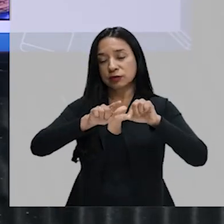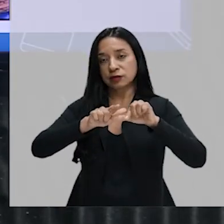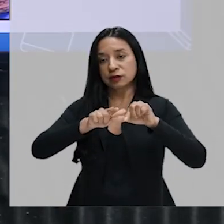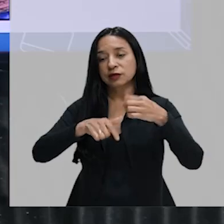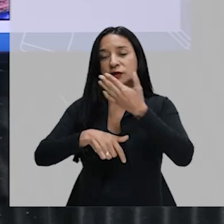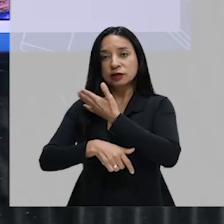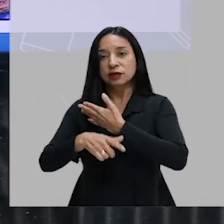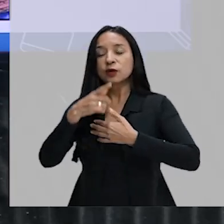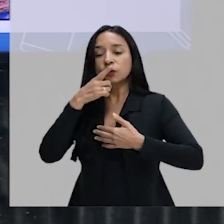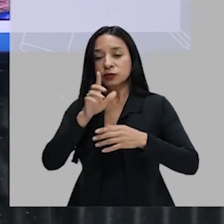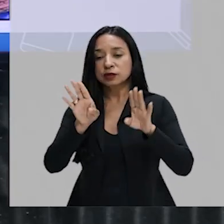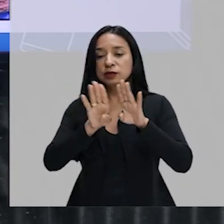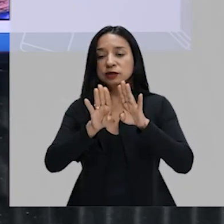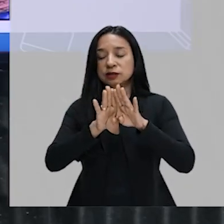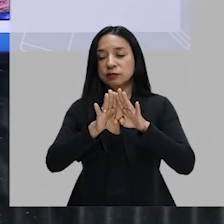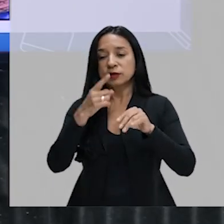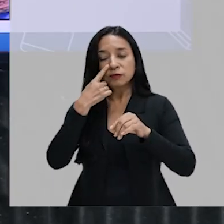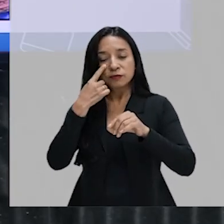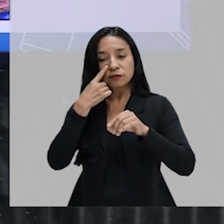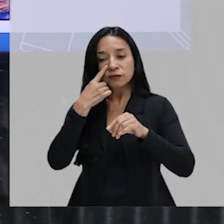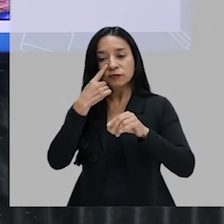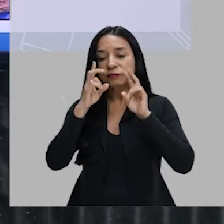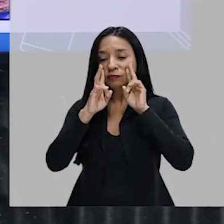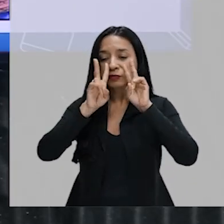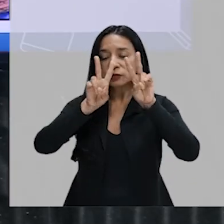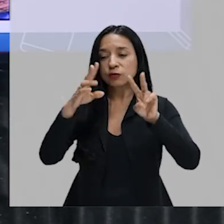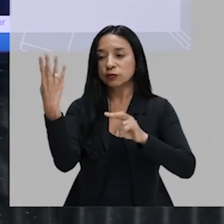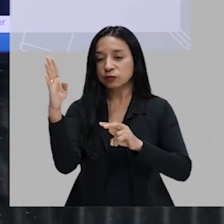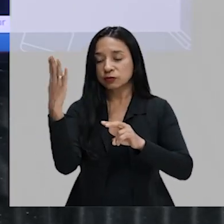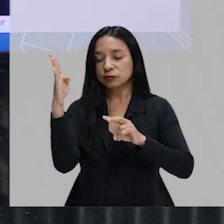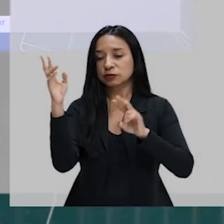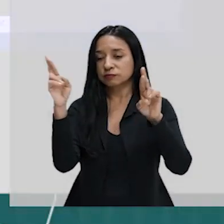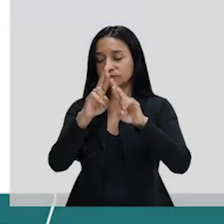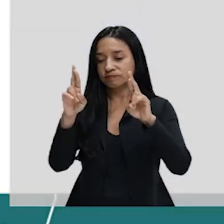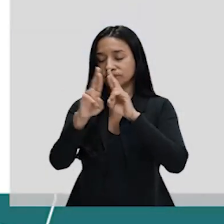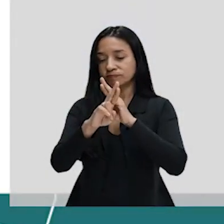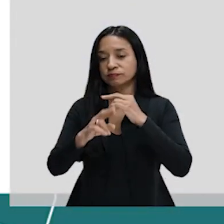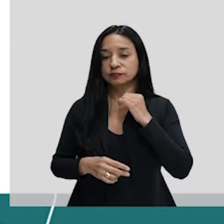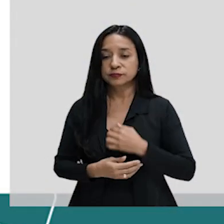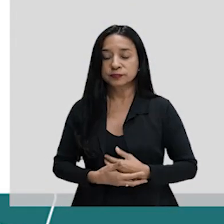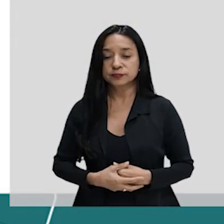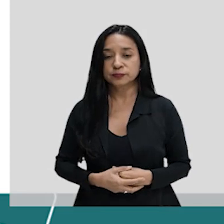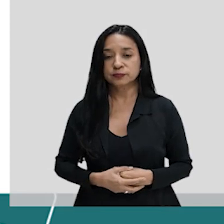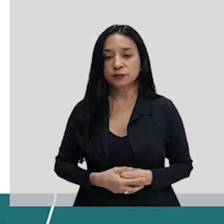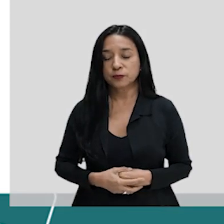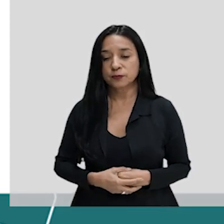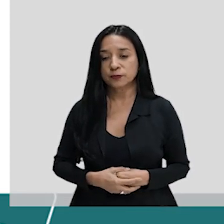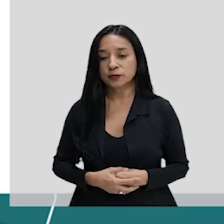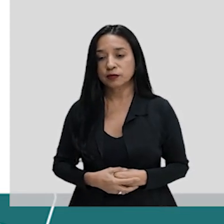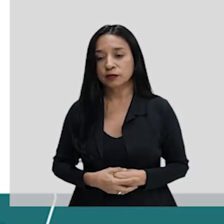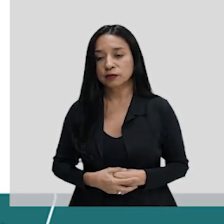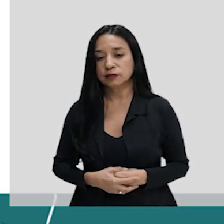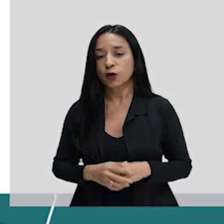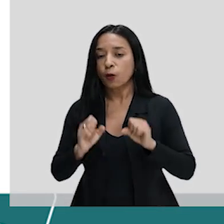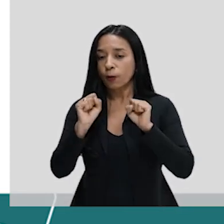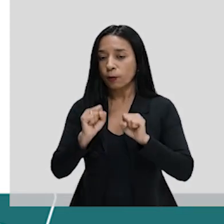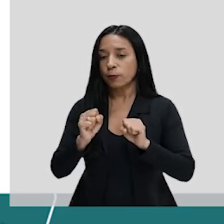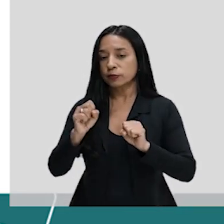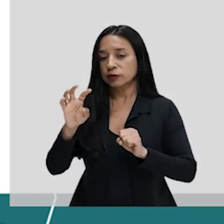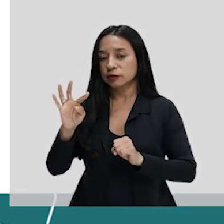indivíduo, está ali no meio ali, todo mundo o abraçando. Fala aqui da questão do poder do encontro humano.